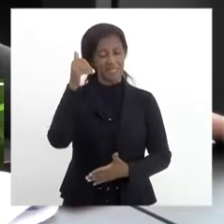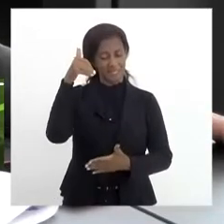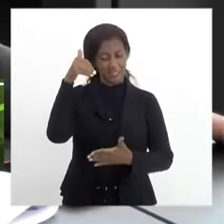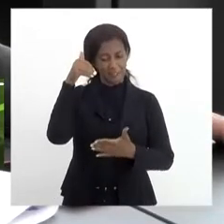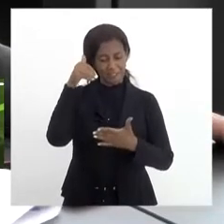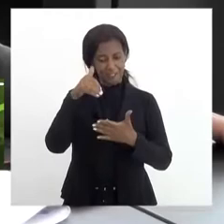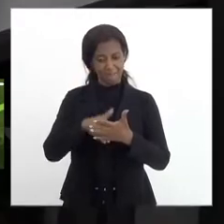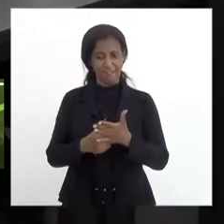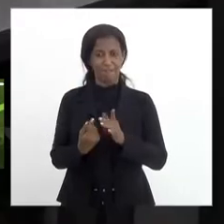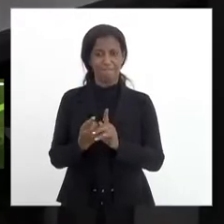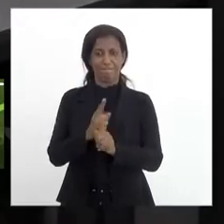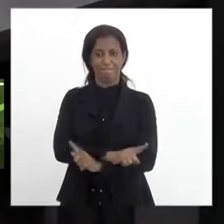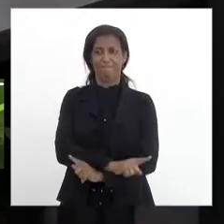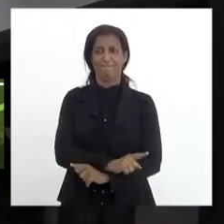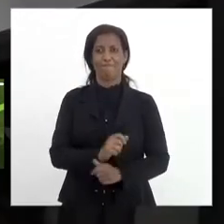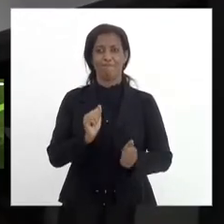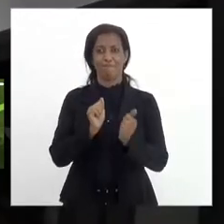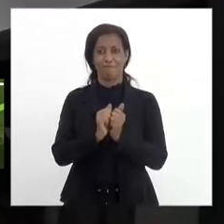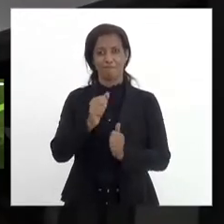Pacheco.